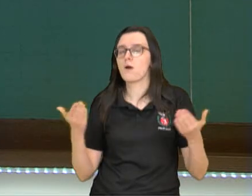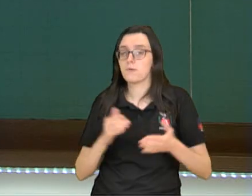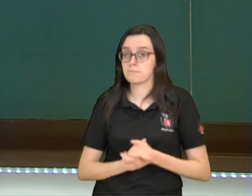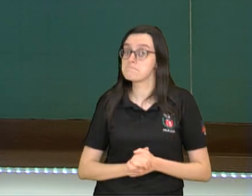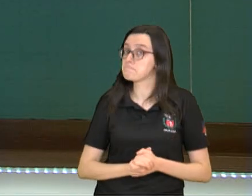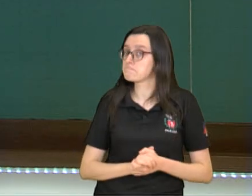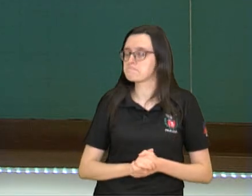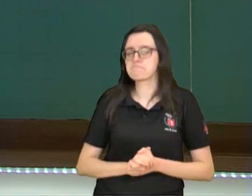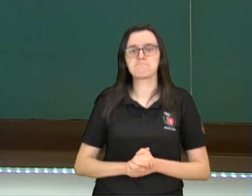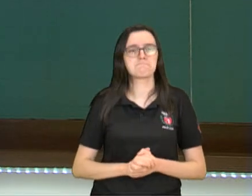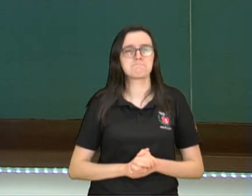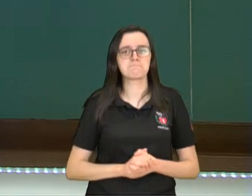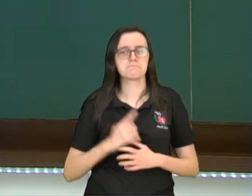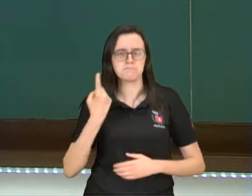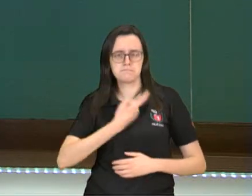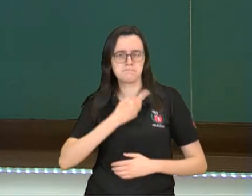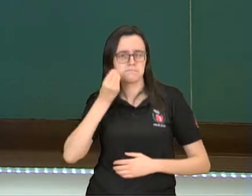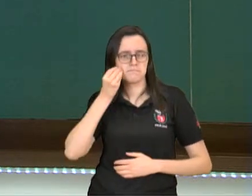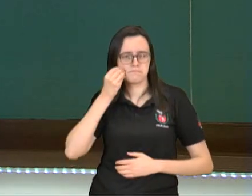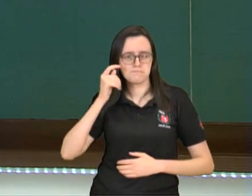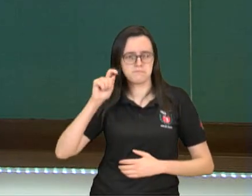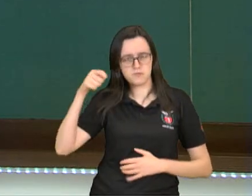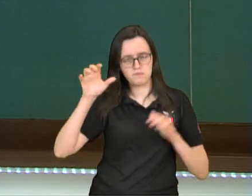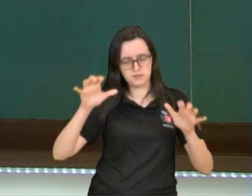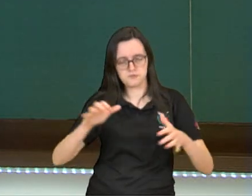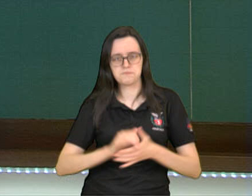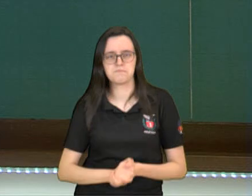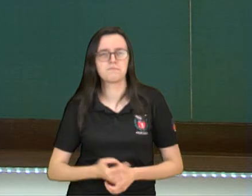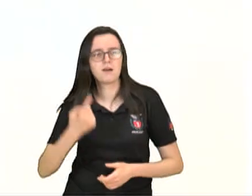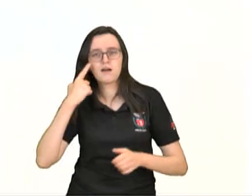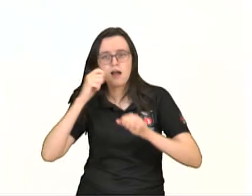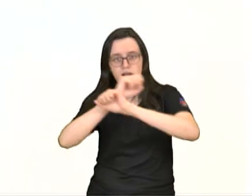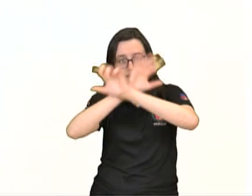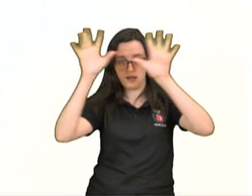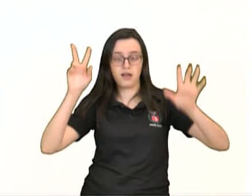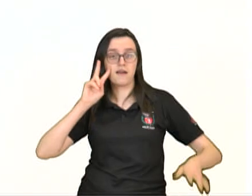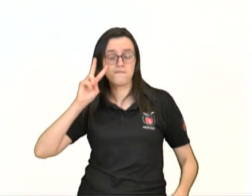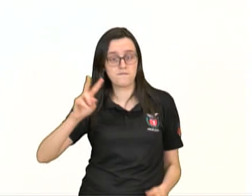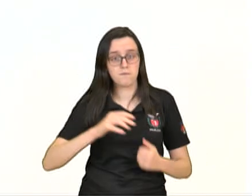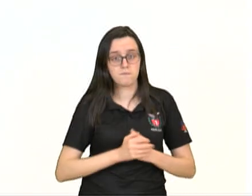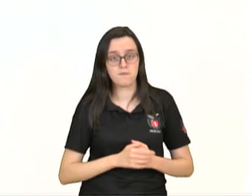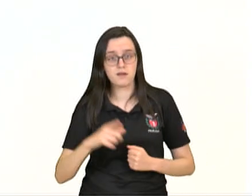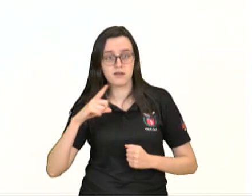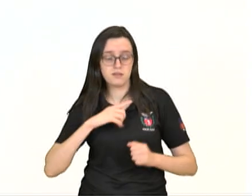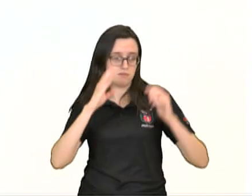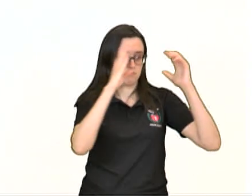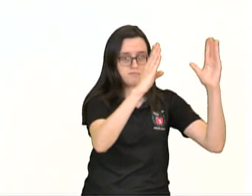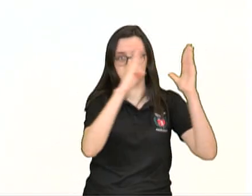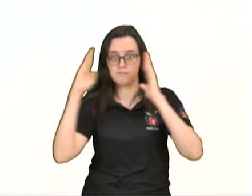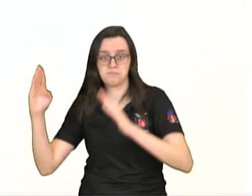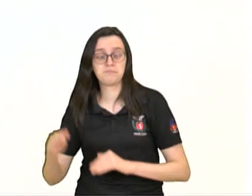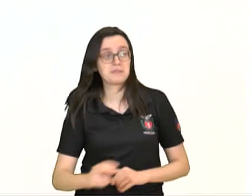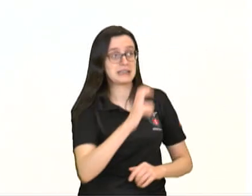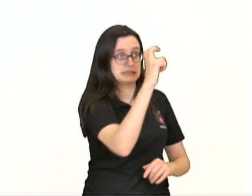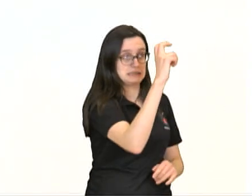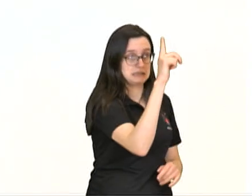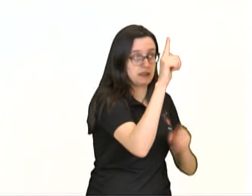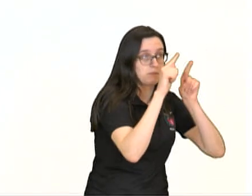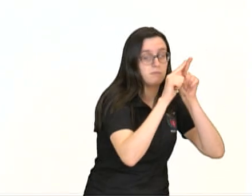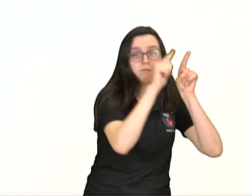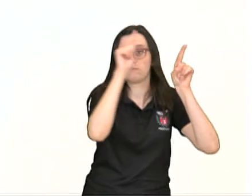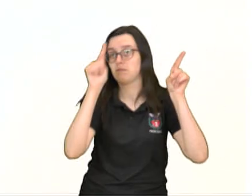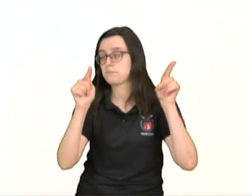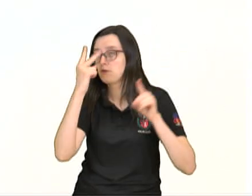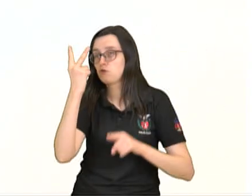Essa que é a ideia. Vamos trabalhar um pouquinho em cima dela. Olha lá, 2 miligramas de sódio eu encontro em 5 gramas de